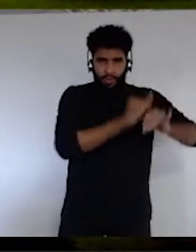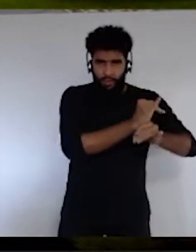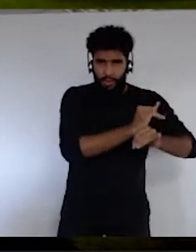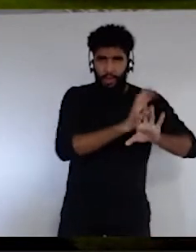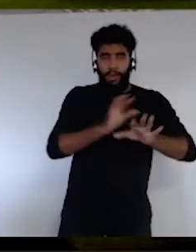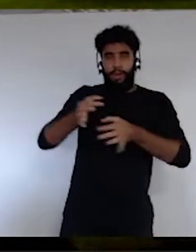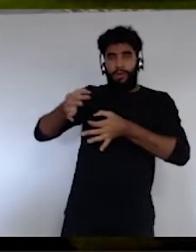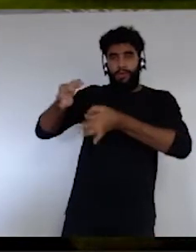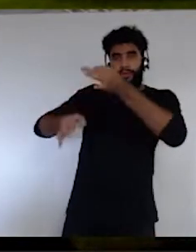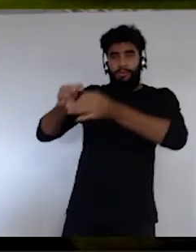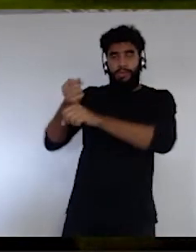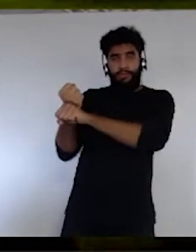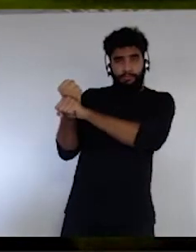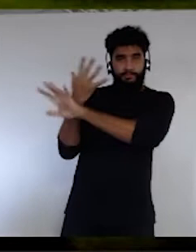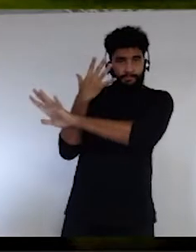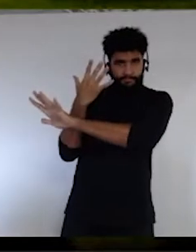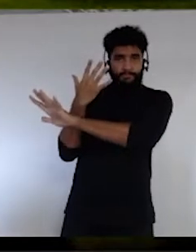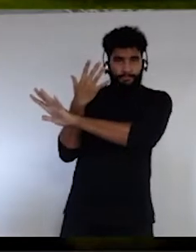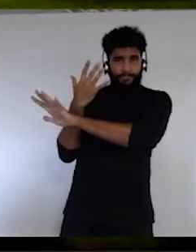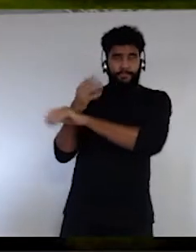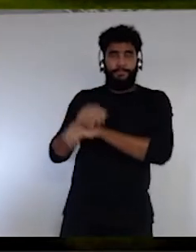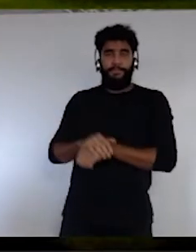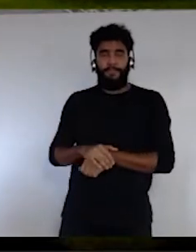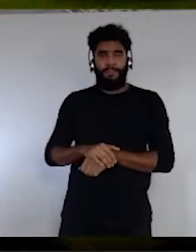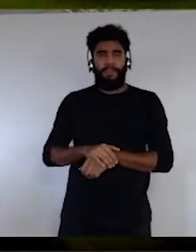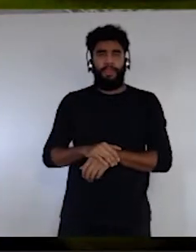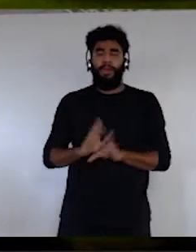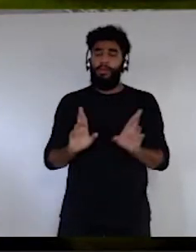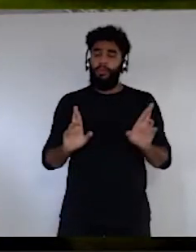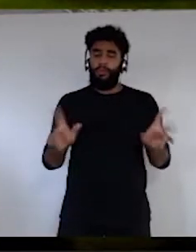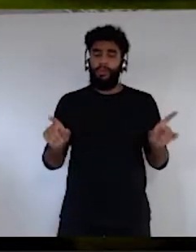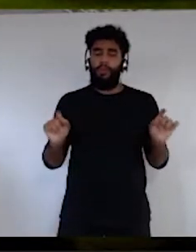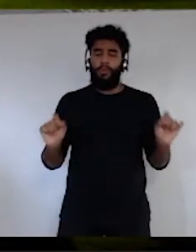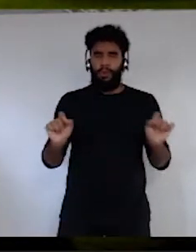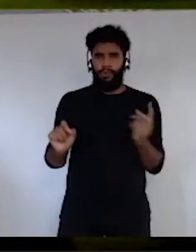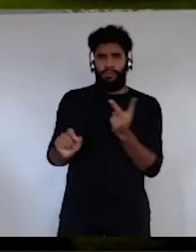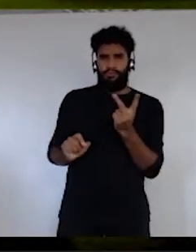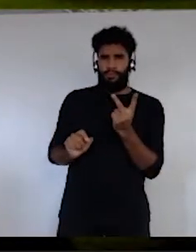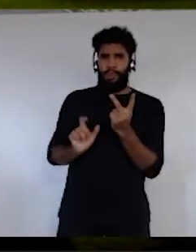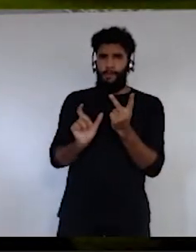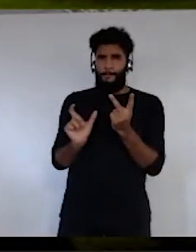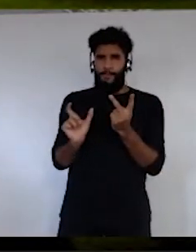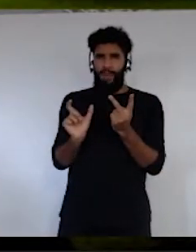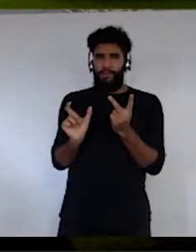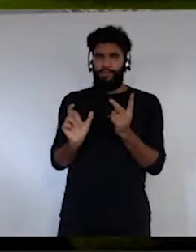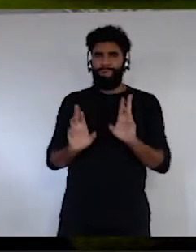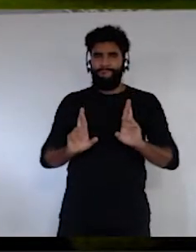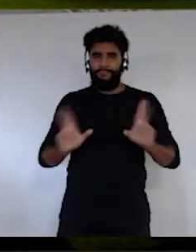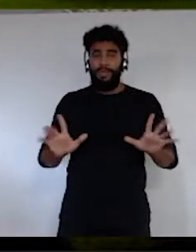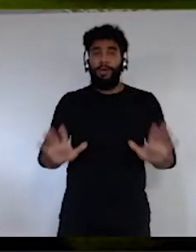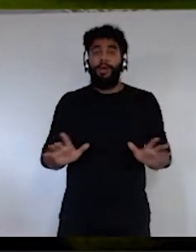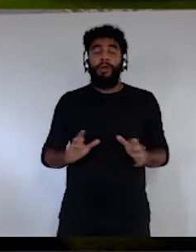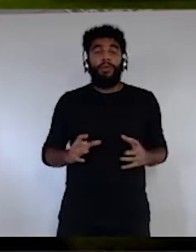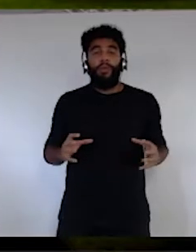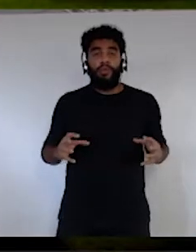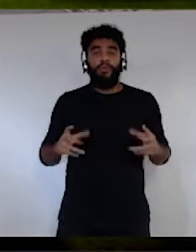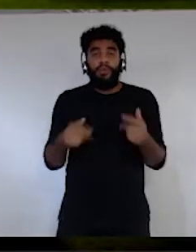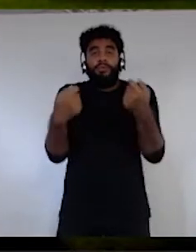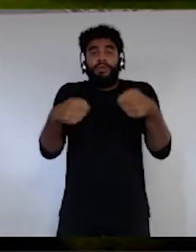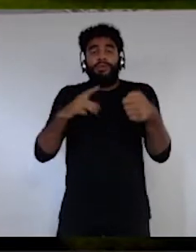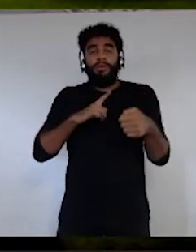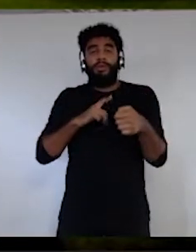uma coisa boa. Assim, a rigor, o ideal era não existir plenário virtual, né? Quando ele começou na gestão da ministra Ellen Grace, era